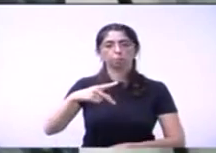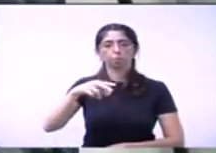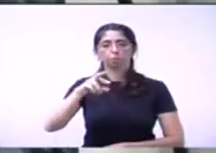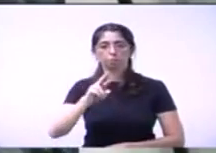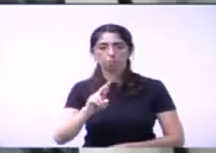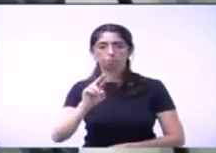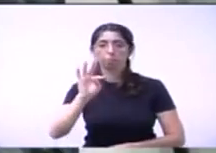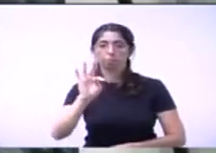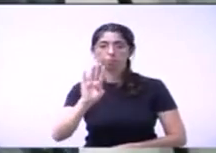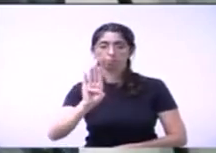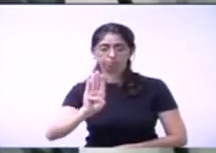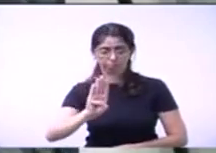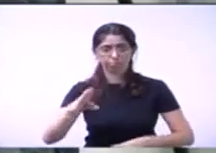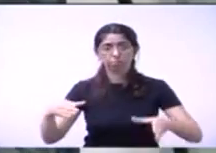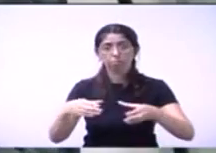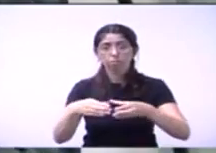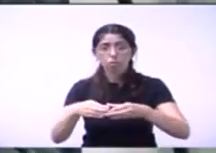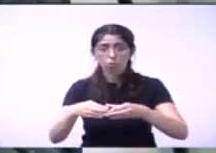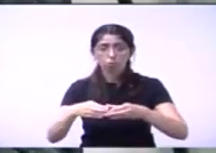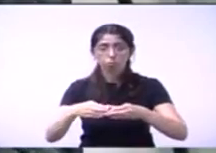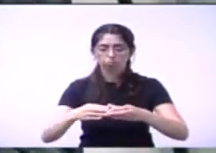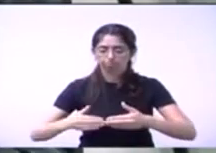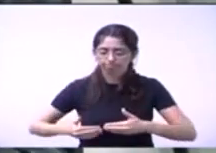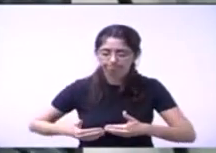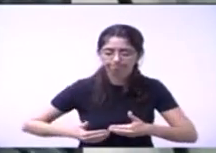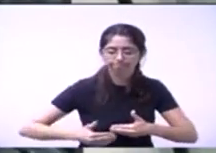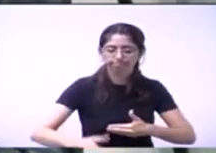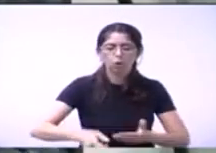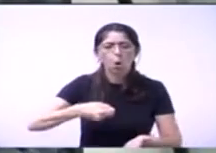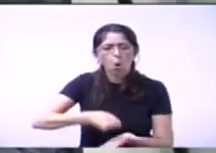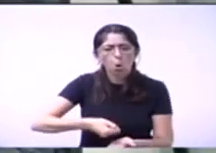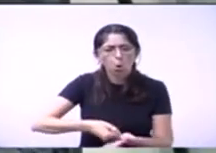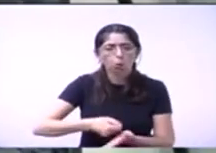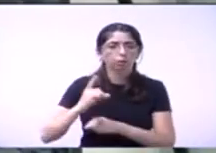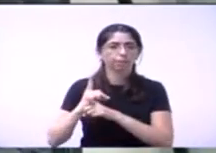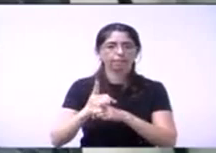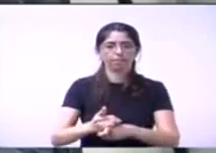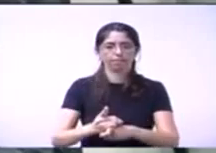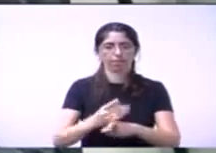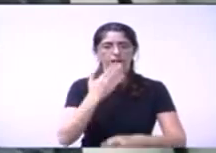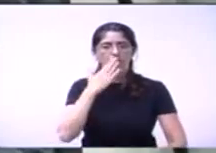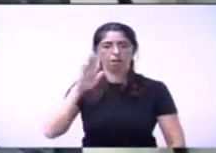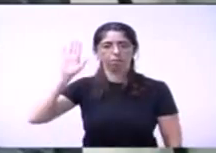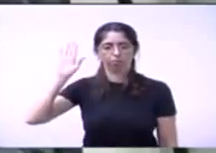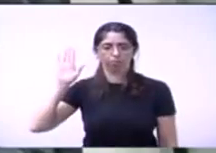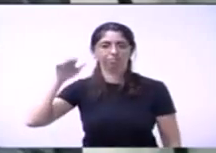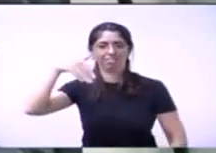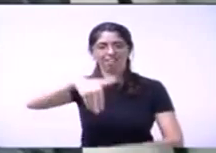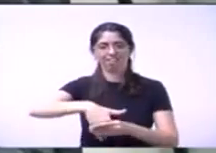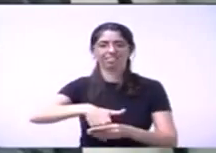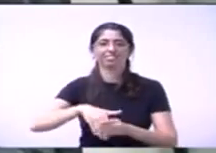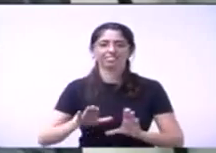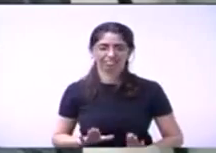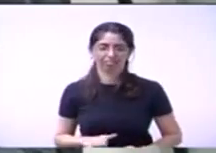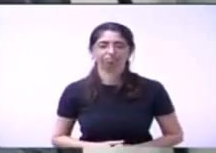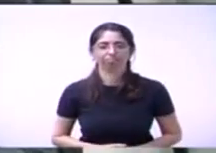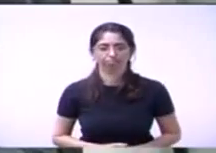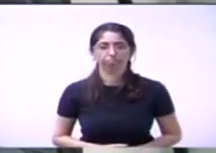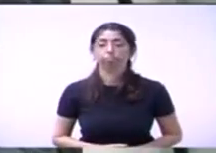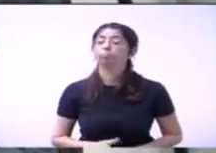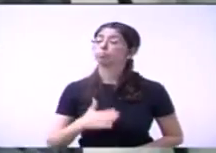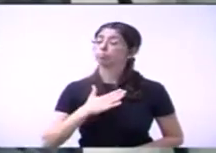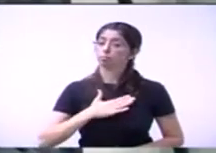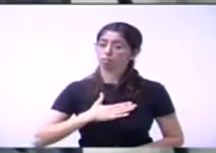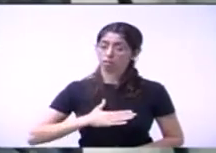e faremos um grande partido para disputar as próximas eleições. Com muita tranquilidade,